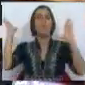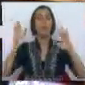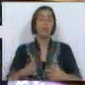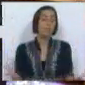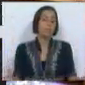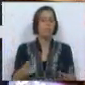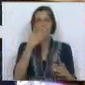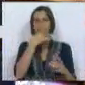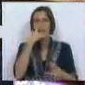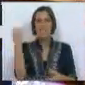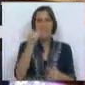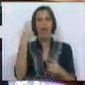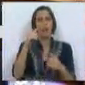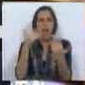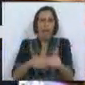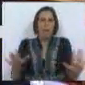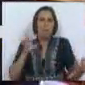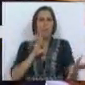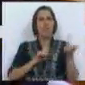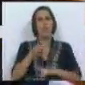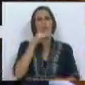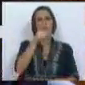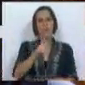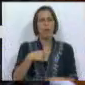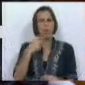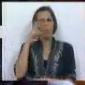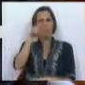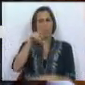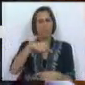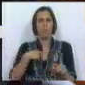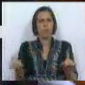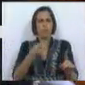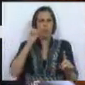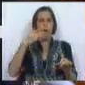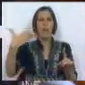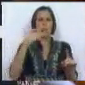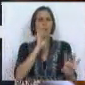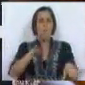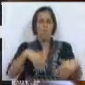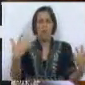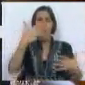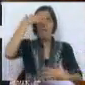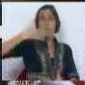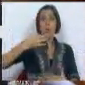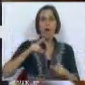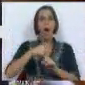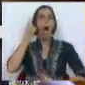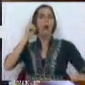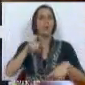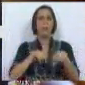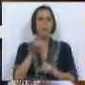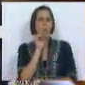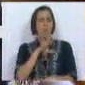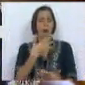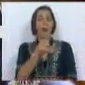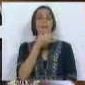O cinismo tem limites. Senhora Deputada, não lhe reconheço por isso legitimidade moral nem nenhuma autoridade política